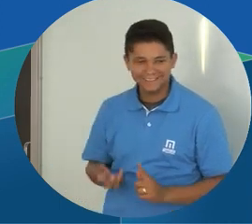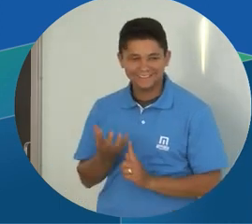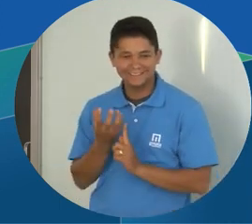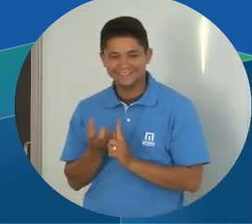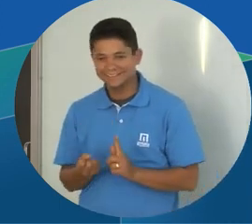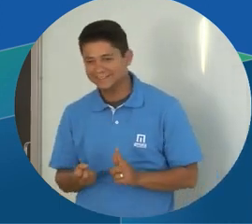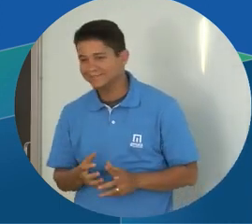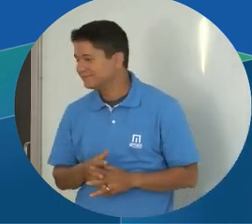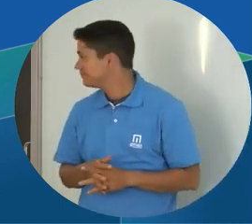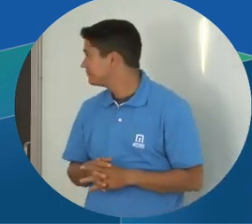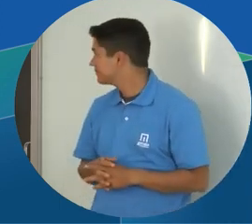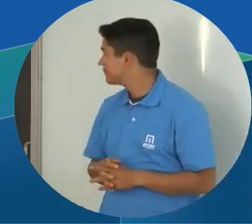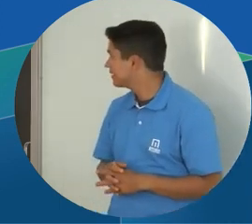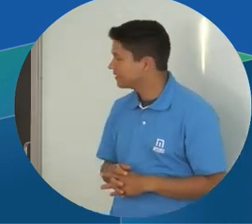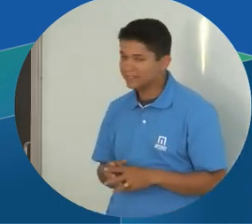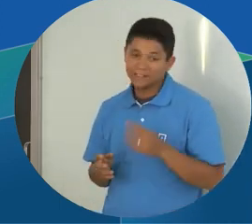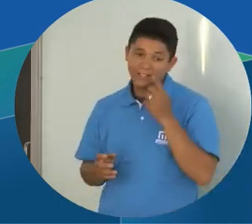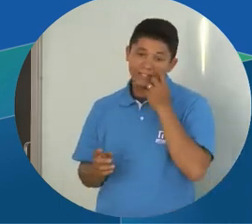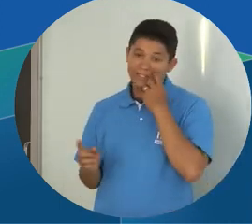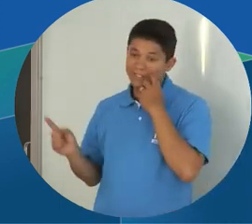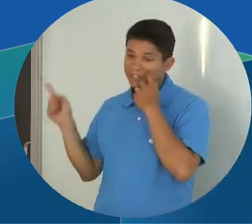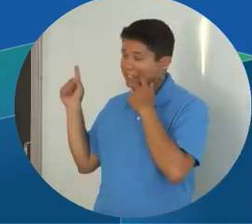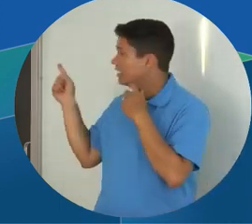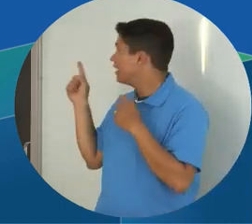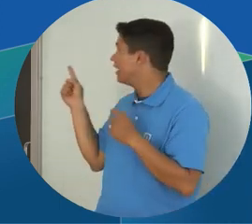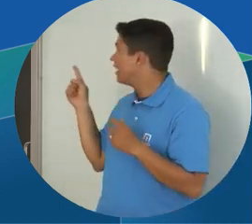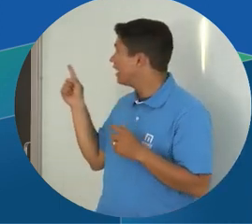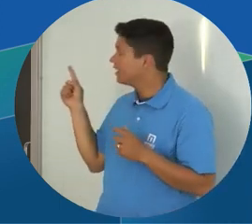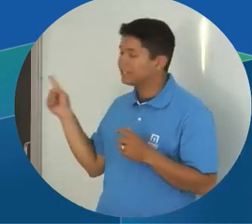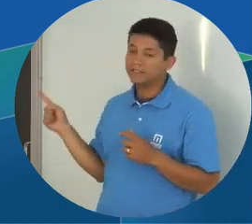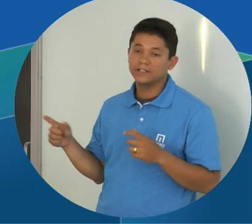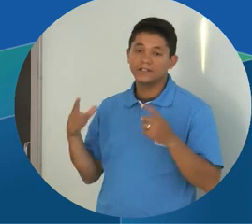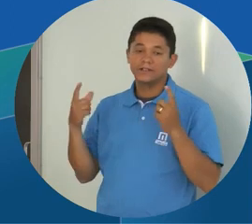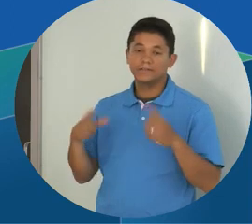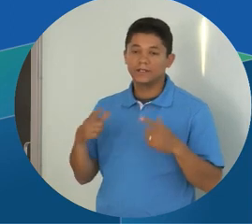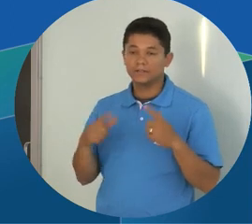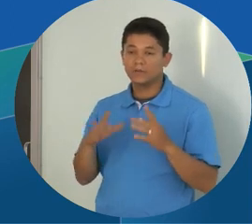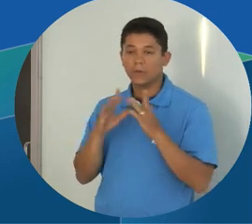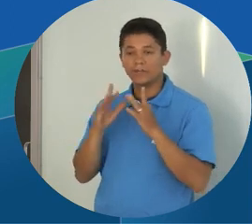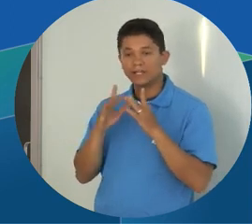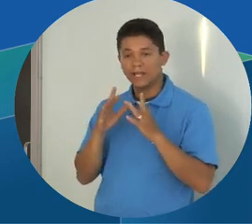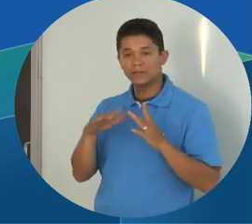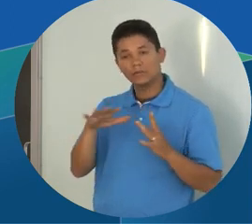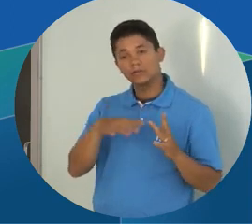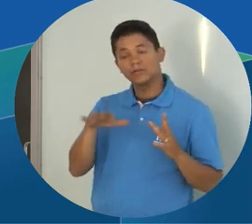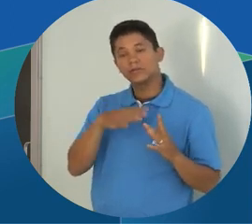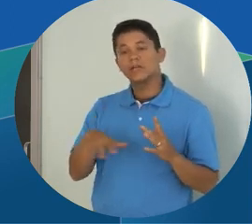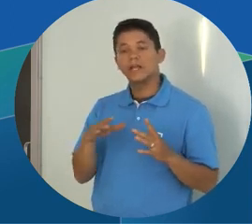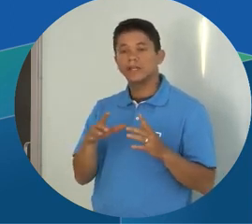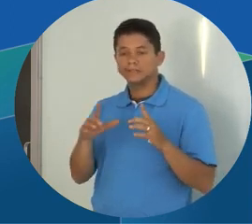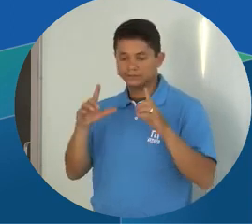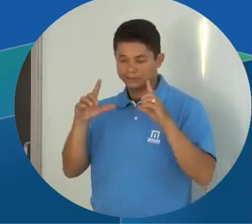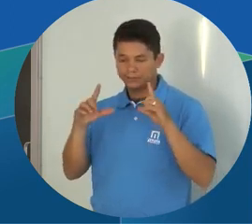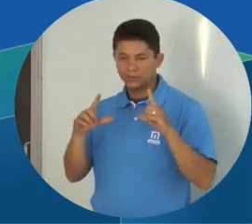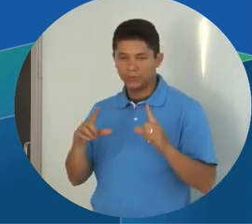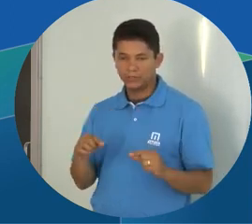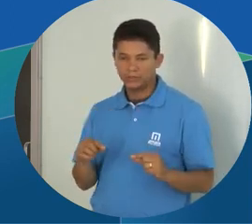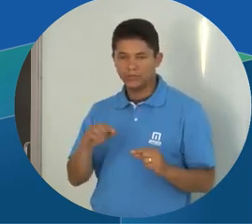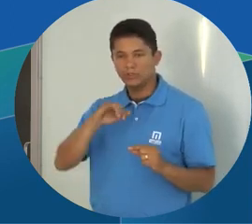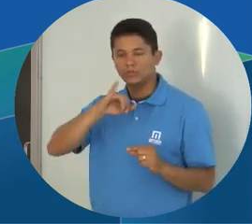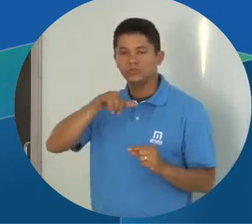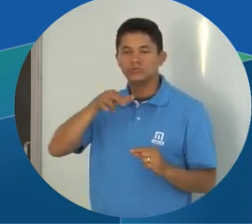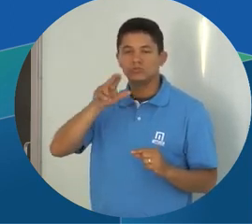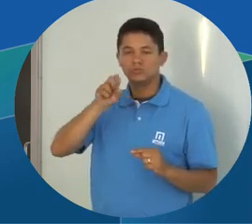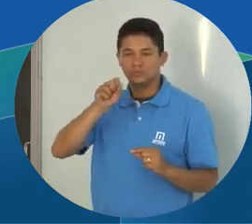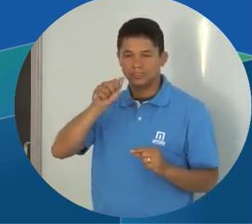subpressão, ele tinha mais área para receber e a área de contato dele para a jusante ia diminuindo. Então, ele tinha, por metro,